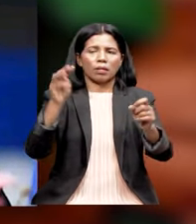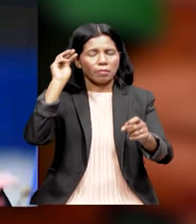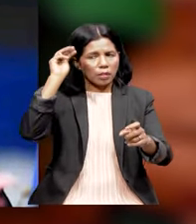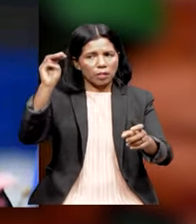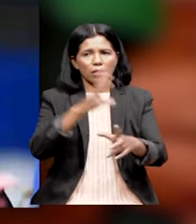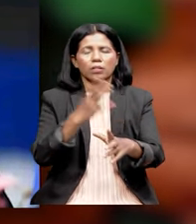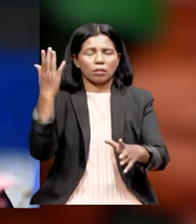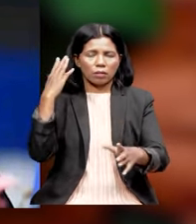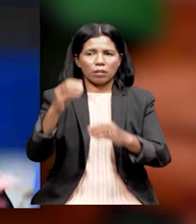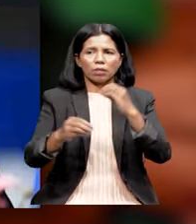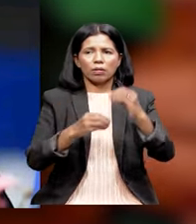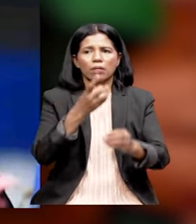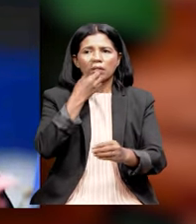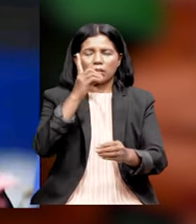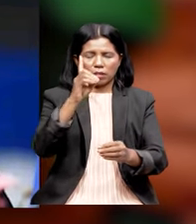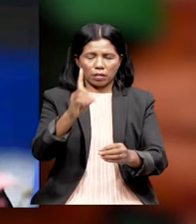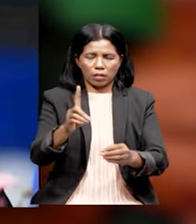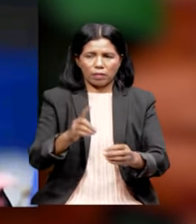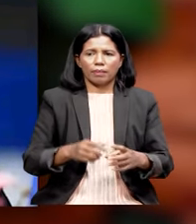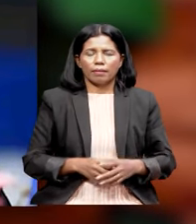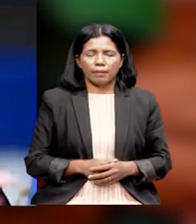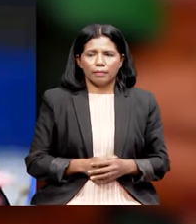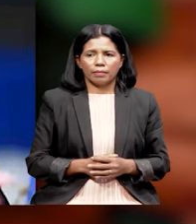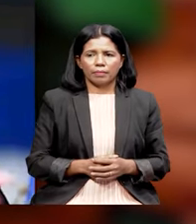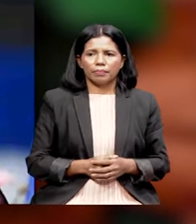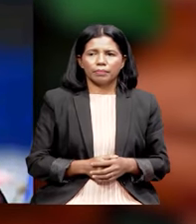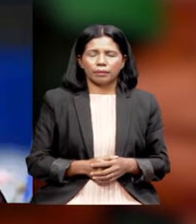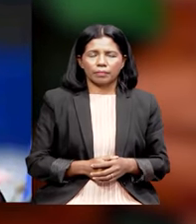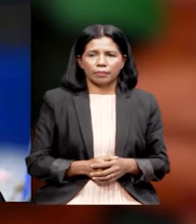dos Santos kon ba deklarasaun reitor umpas ni Agustino da Costa Romalo Neves jemen